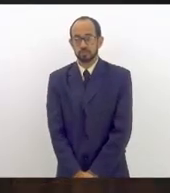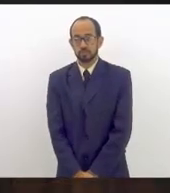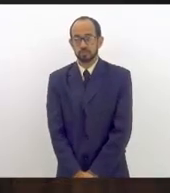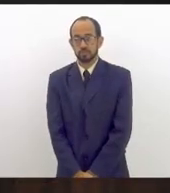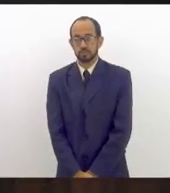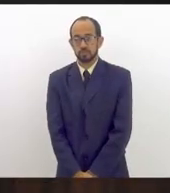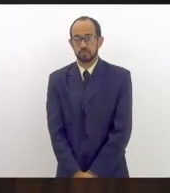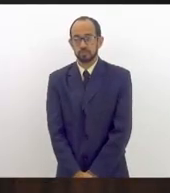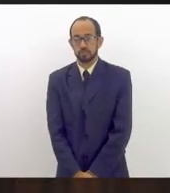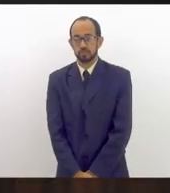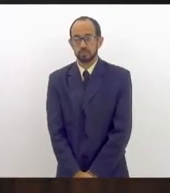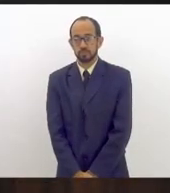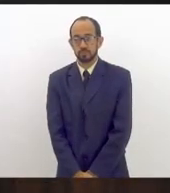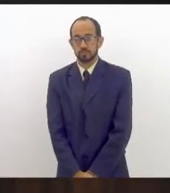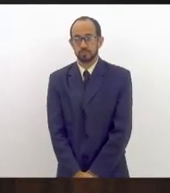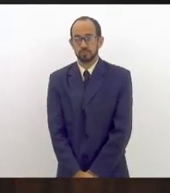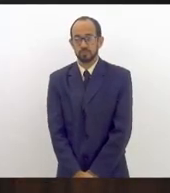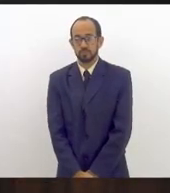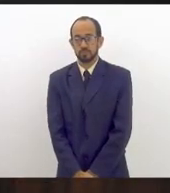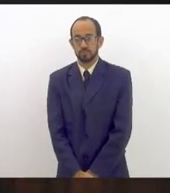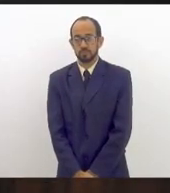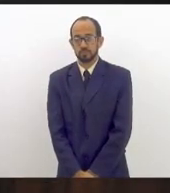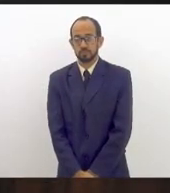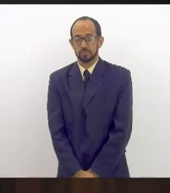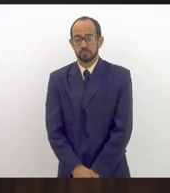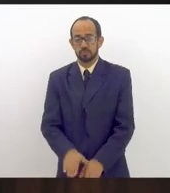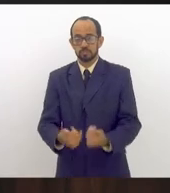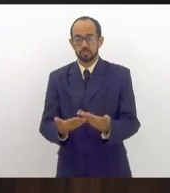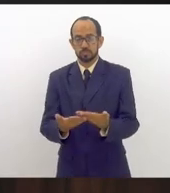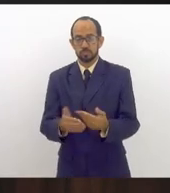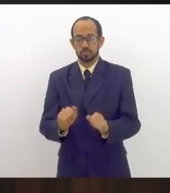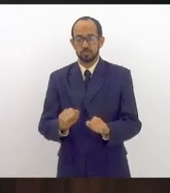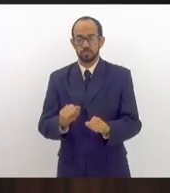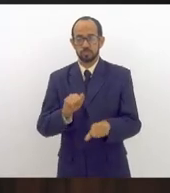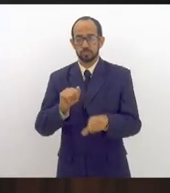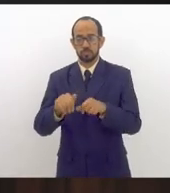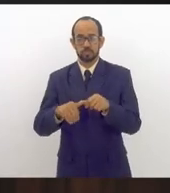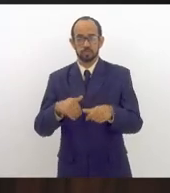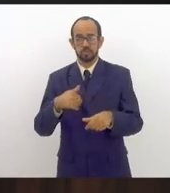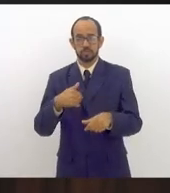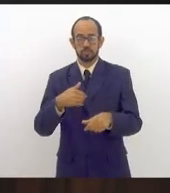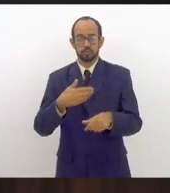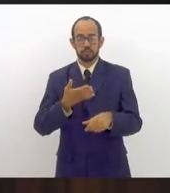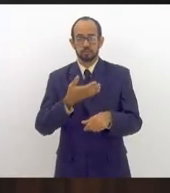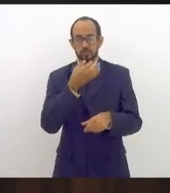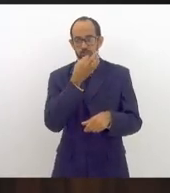Então, ao parecer da CCJ